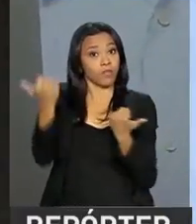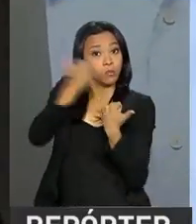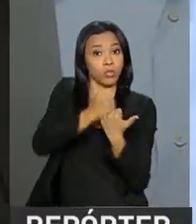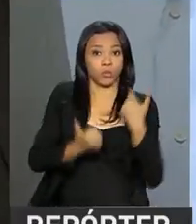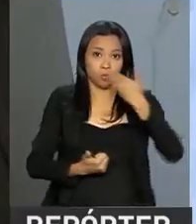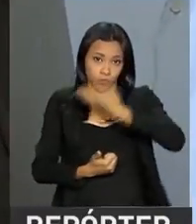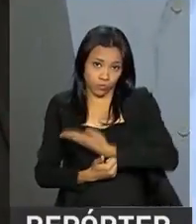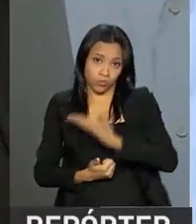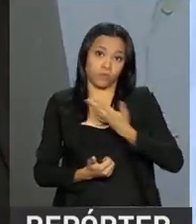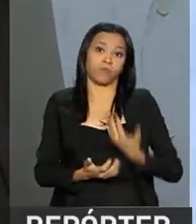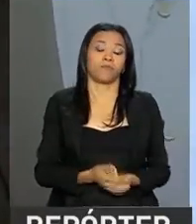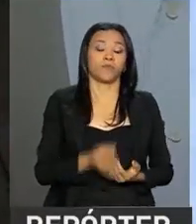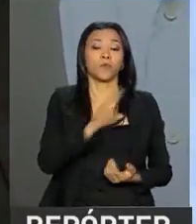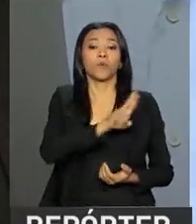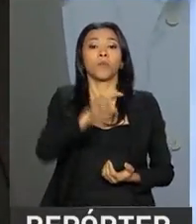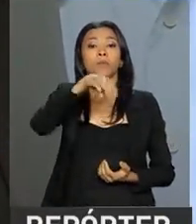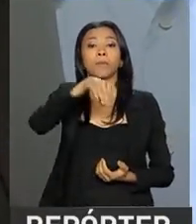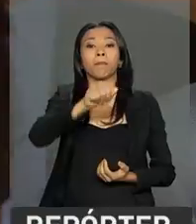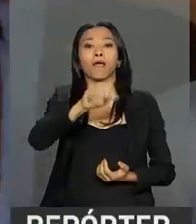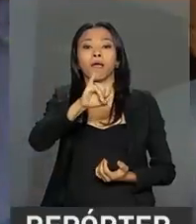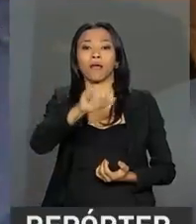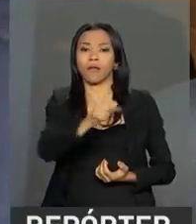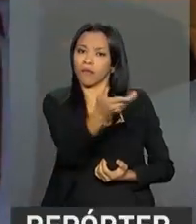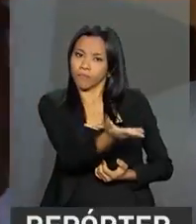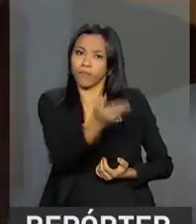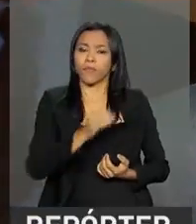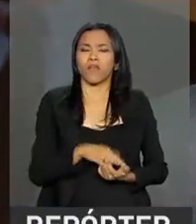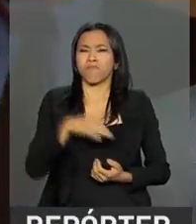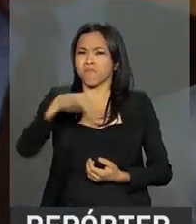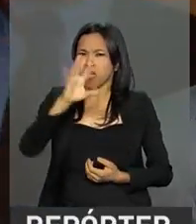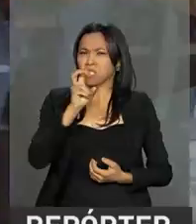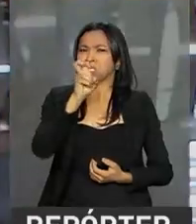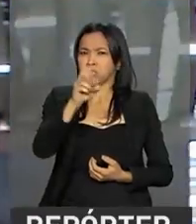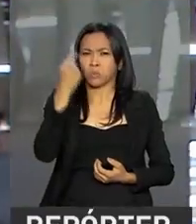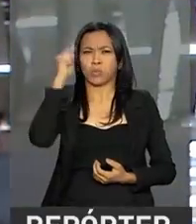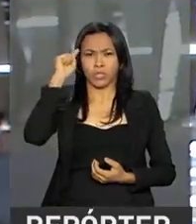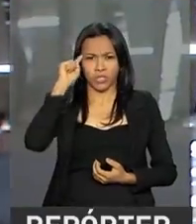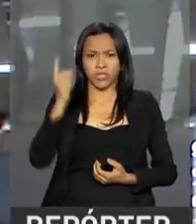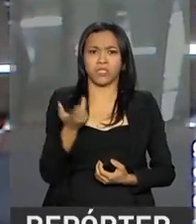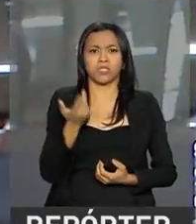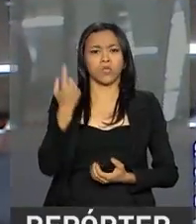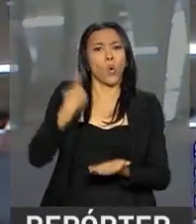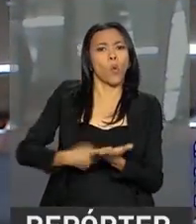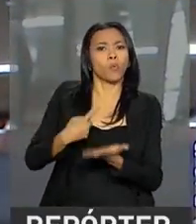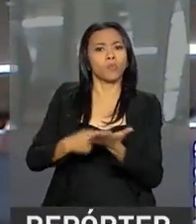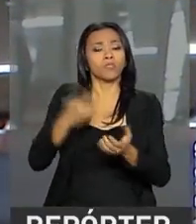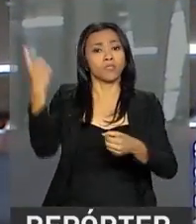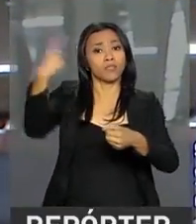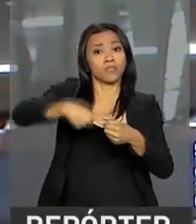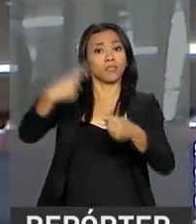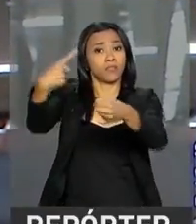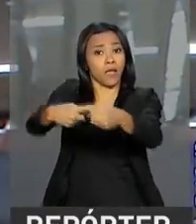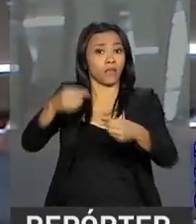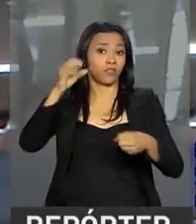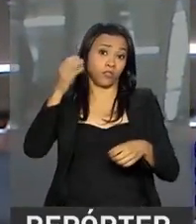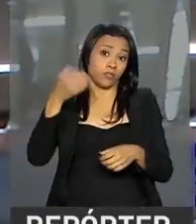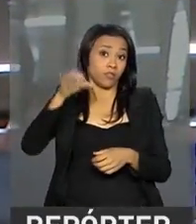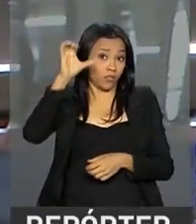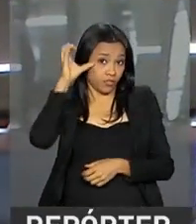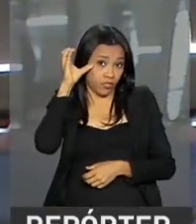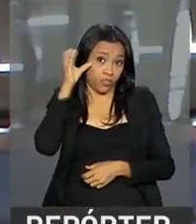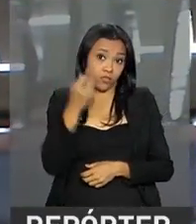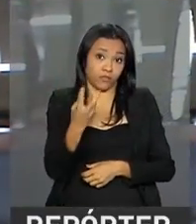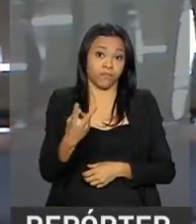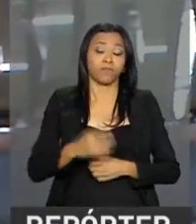exercício rodrigo maia foram mais de cinco dias de compromissos nas cidades chinesas de pequim e